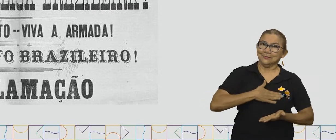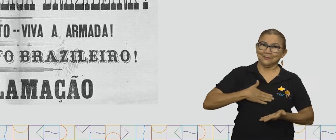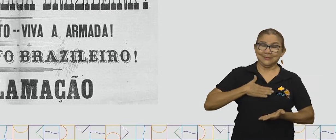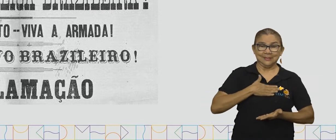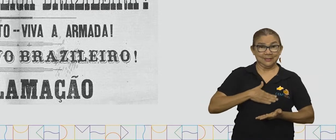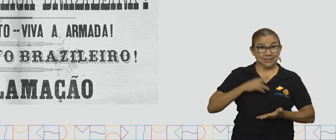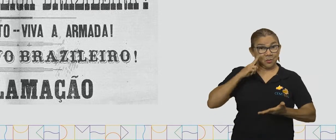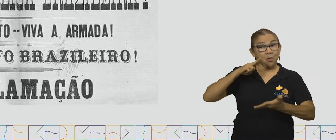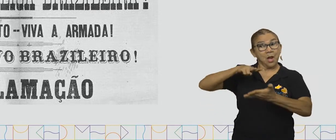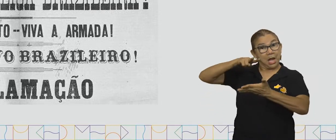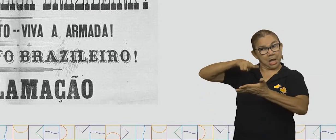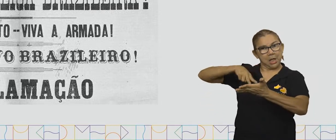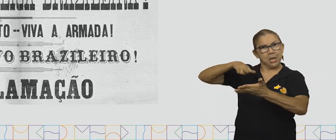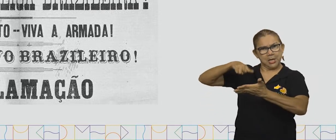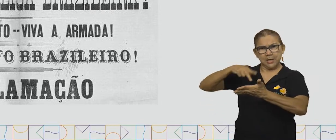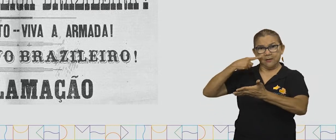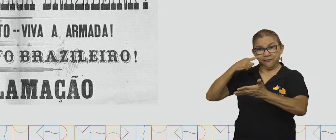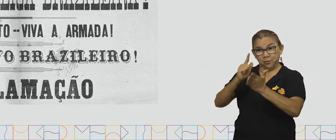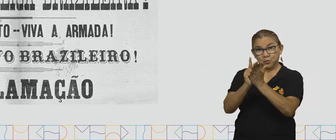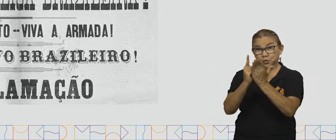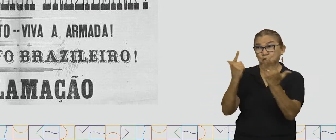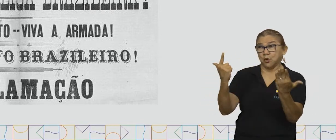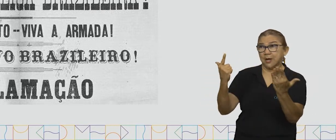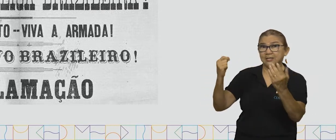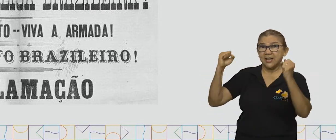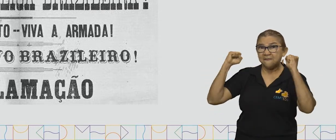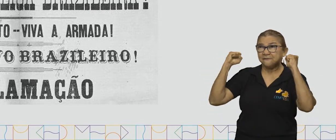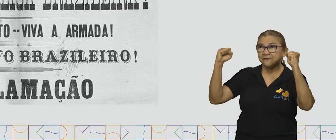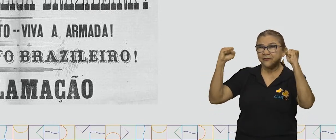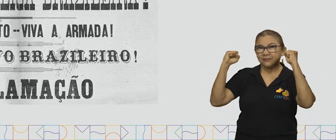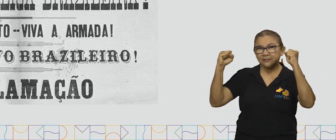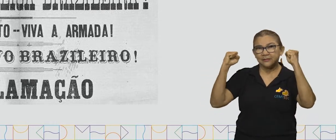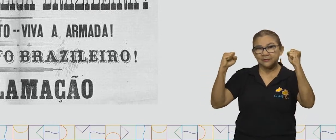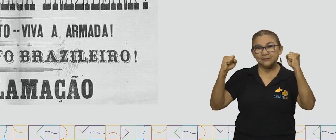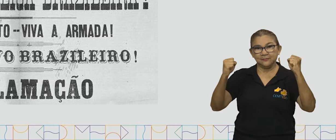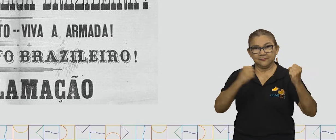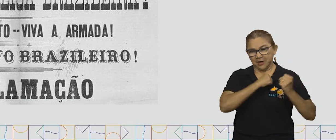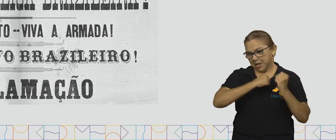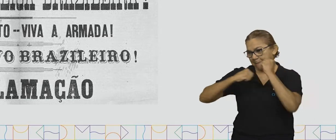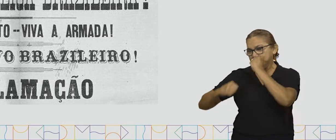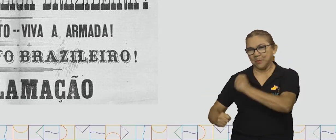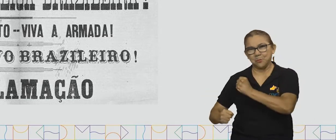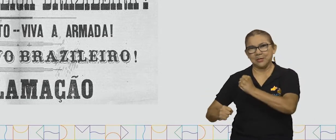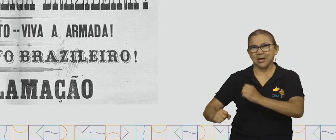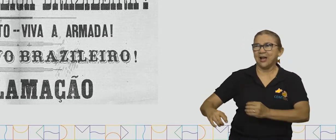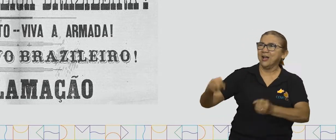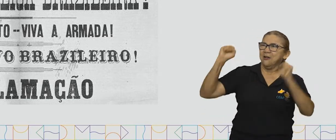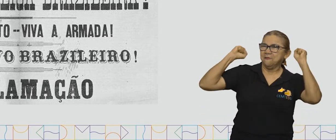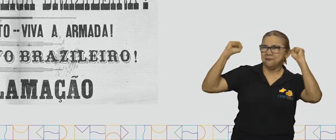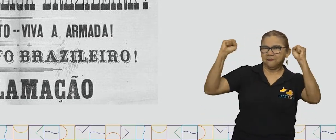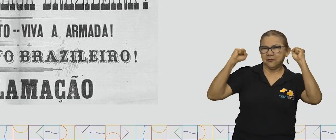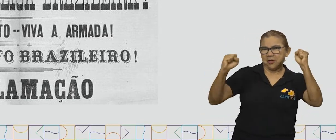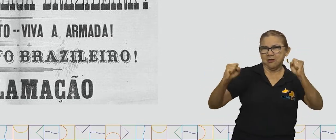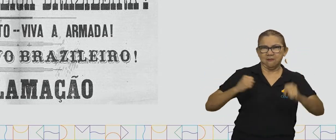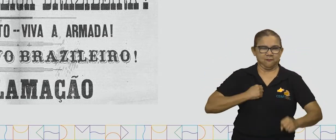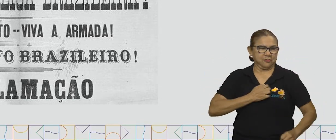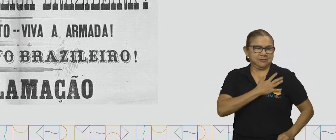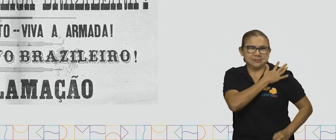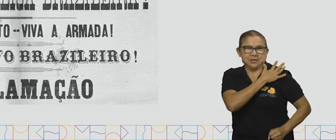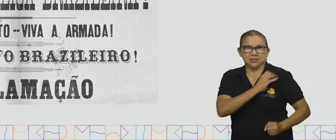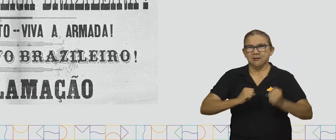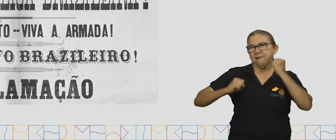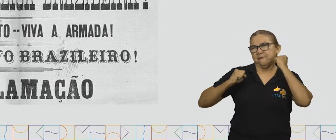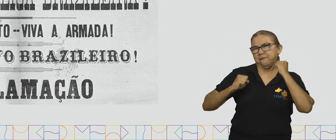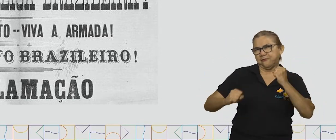essas frases aí que está no jornal. Viva a República Brasileira! Viva o Exército! Viva a Armada! A